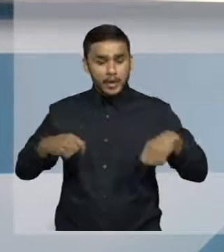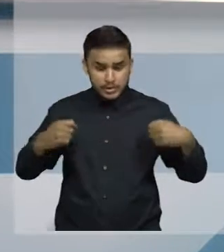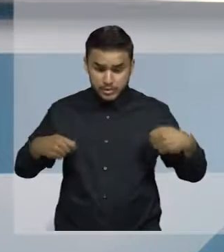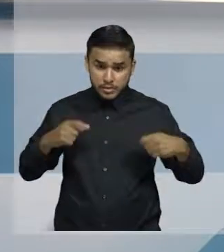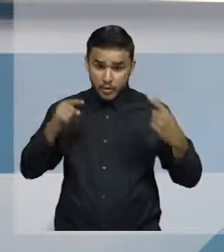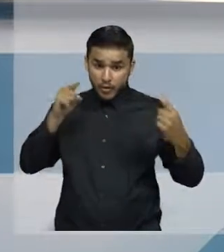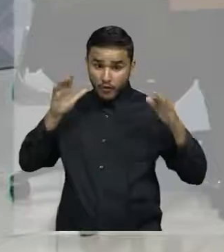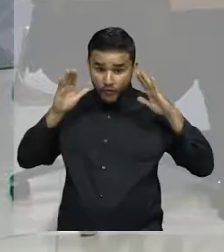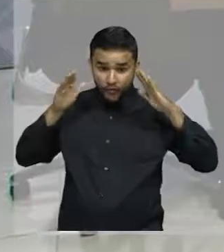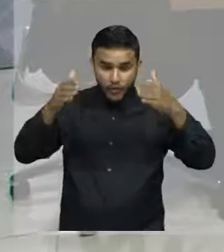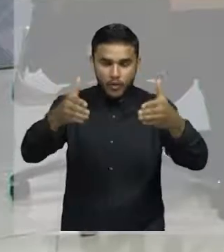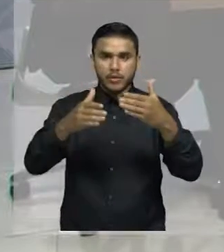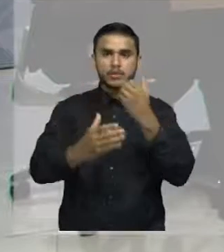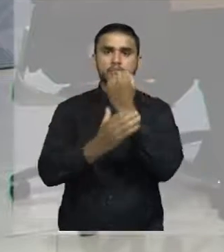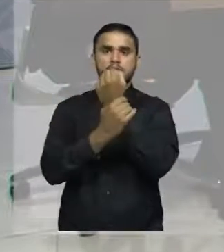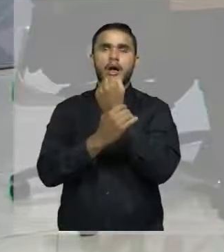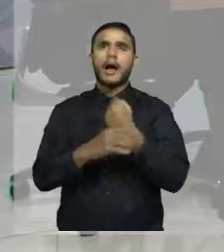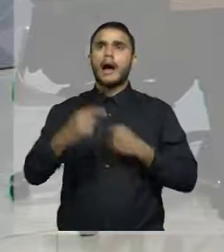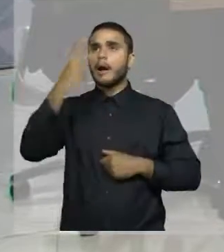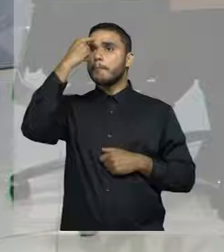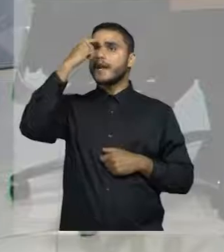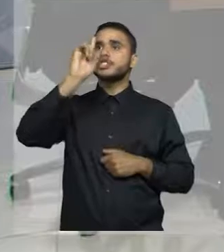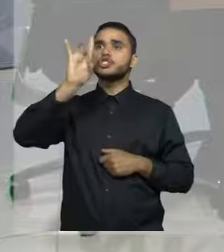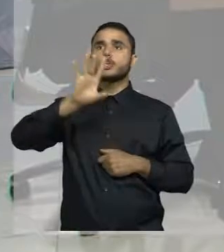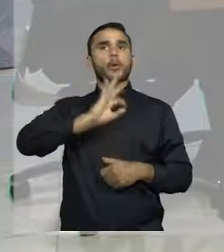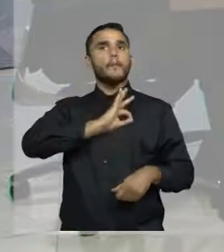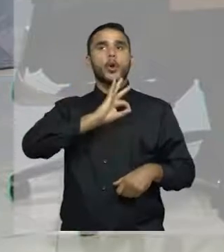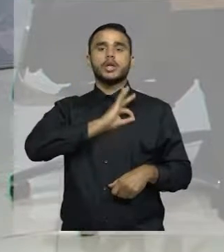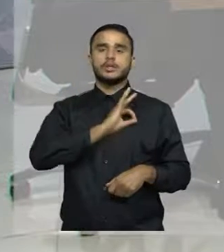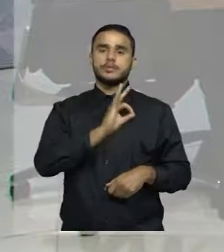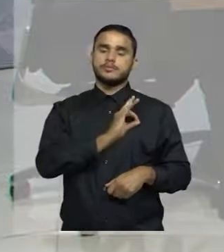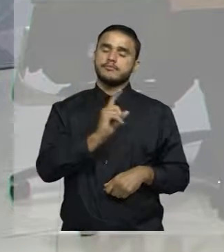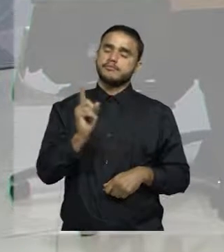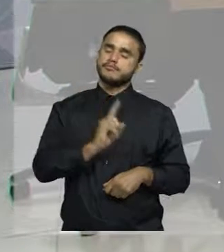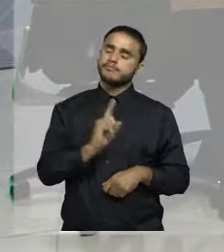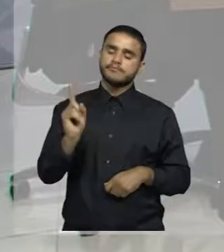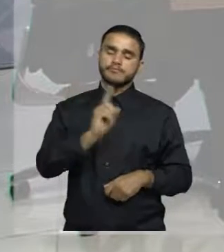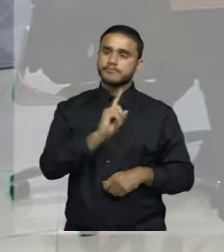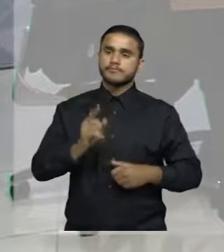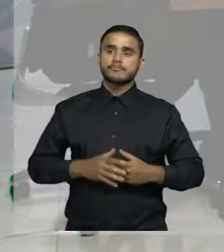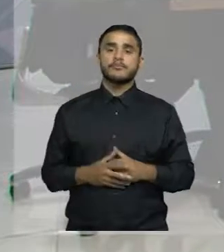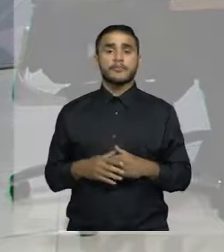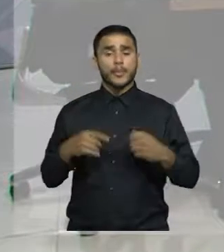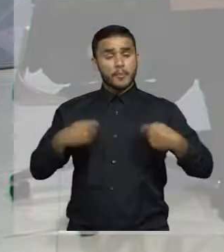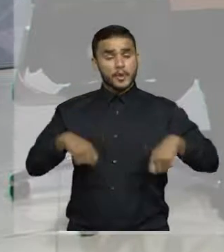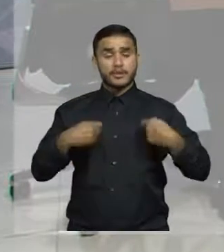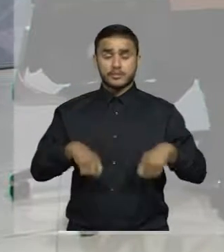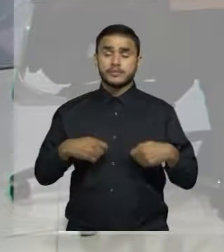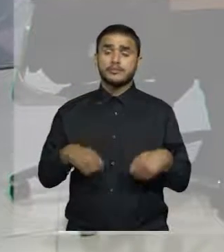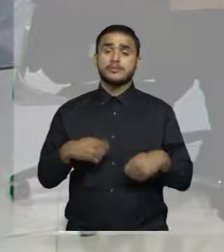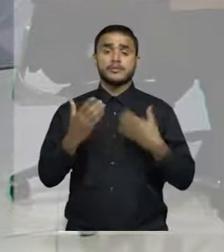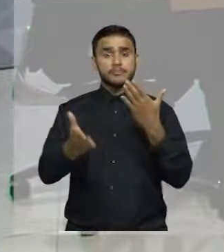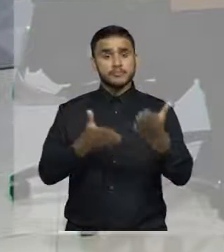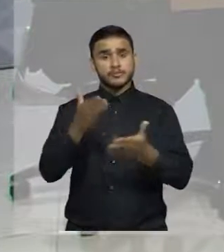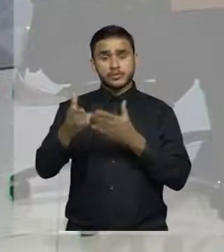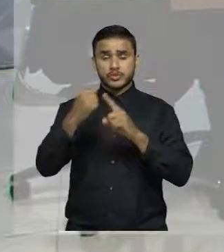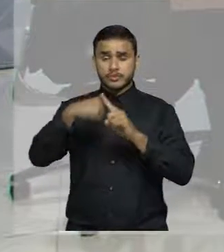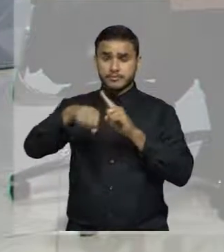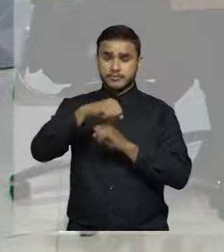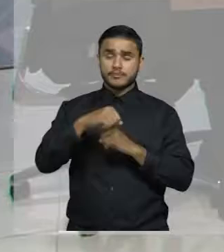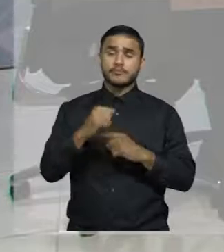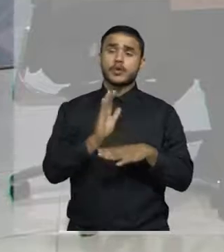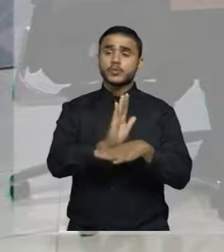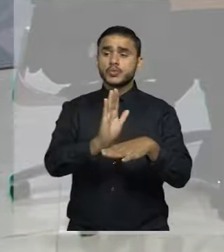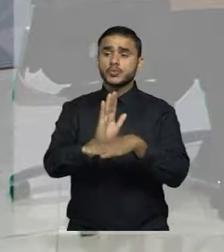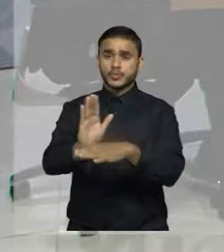estão lá, você está falando inicialmente de polícia, obviamente, combate, choque, mas você está falando de ação social.